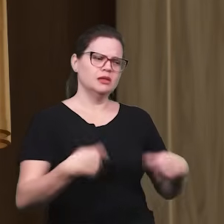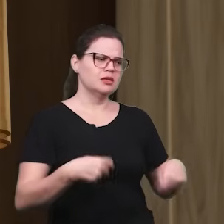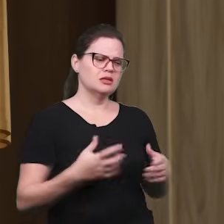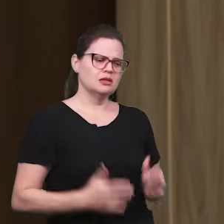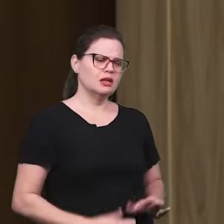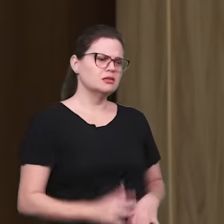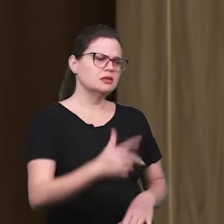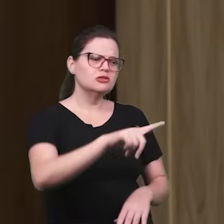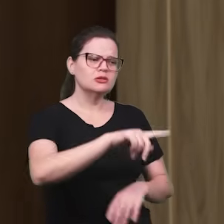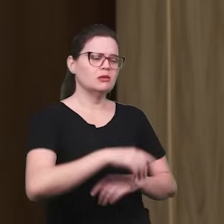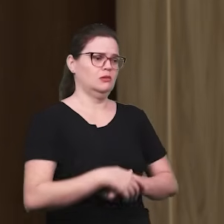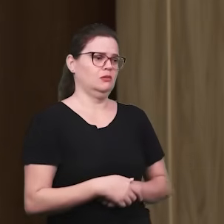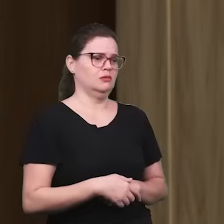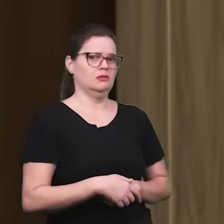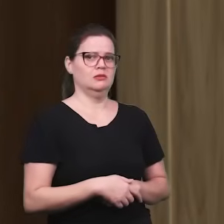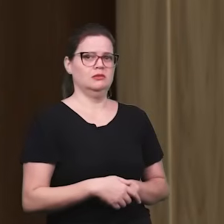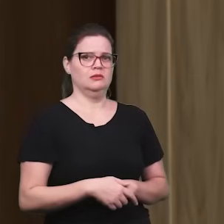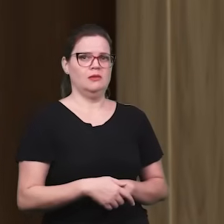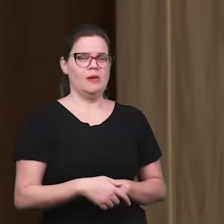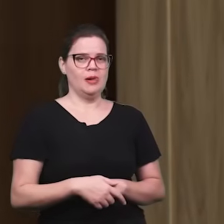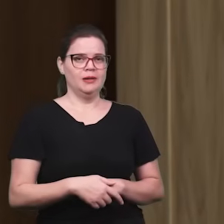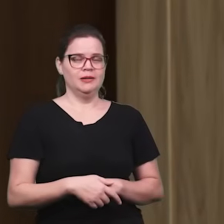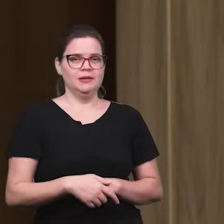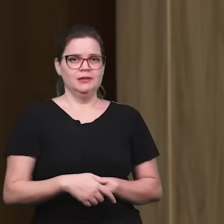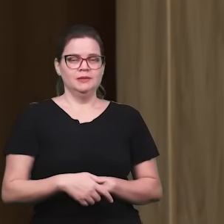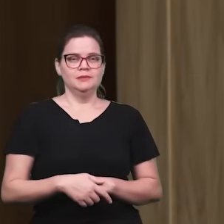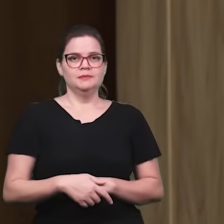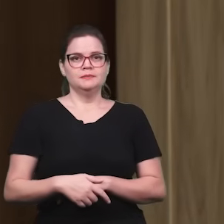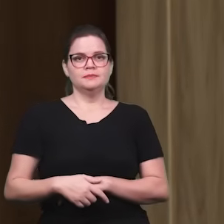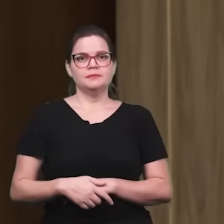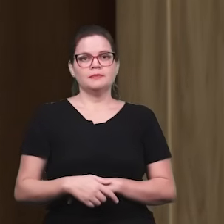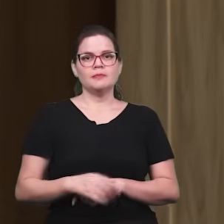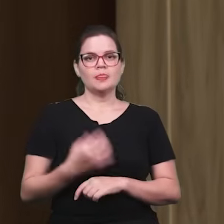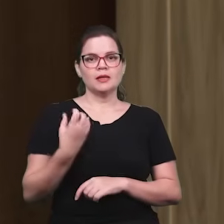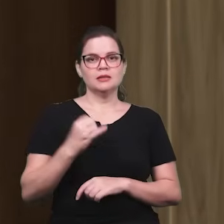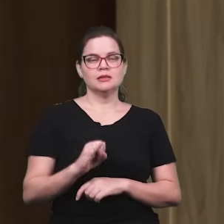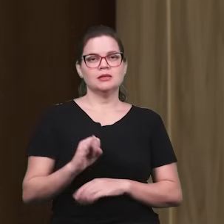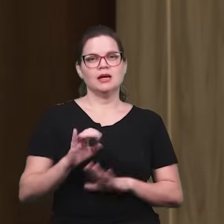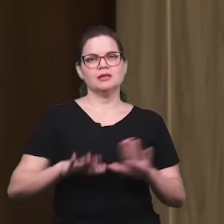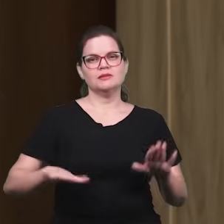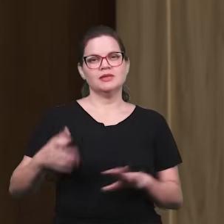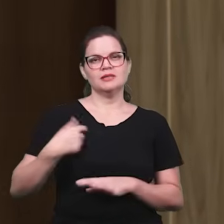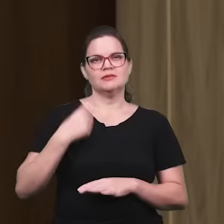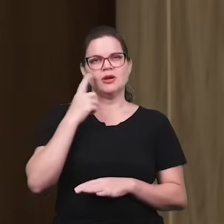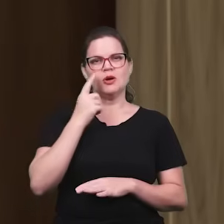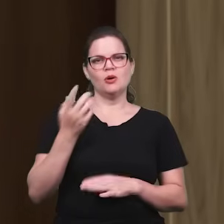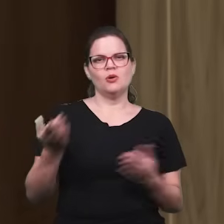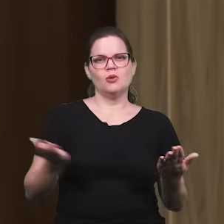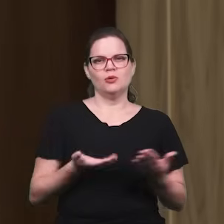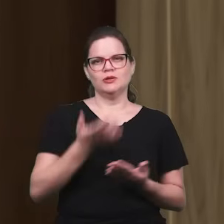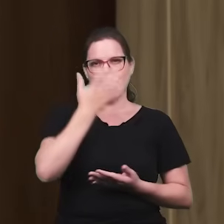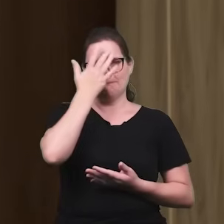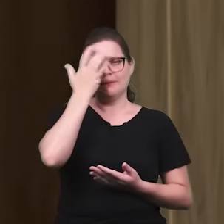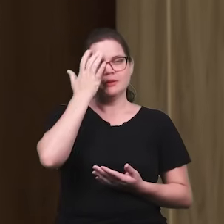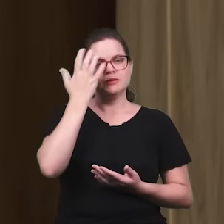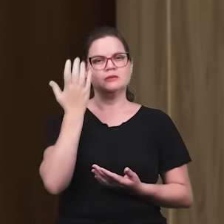novo, né? Se tantos que hoje, né, às vezes